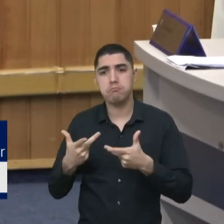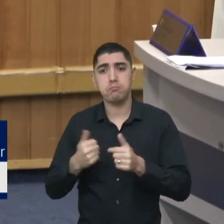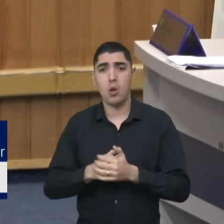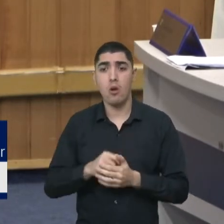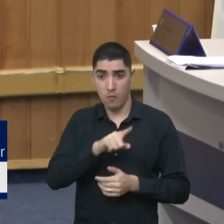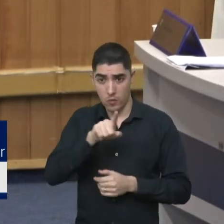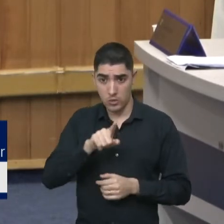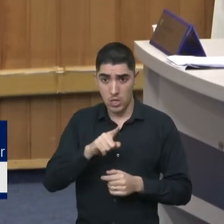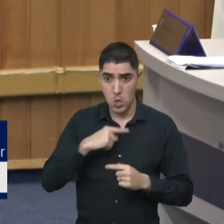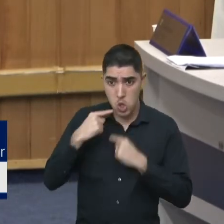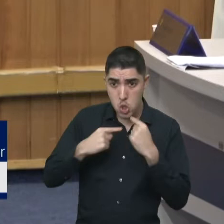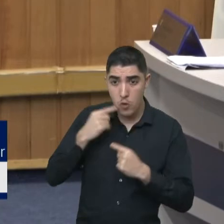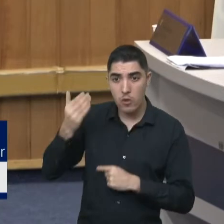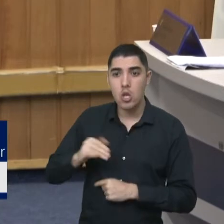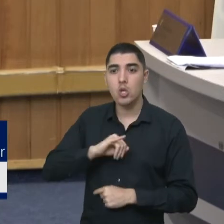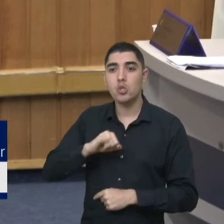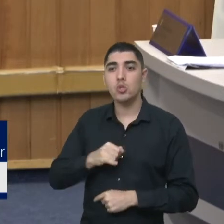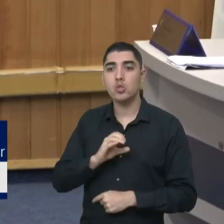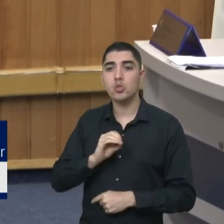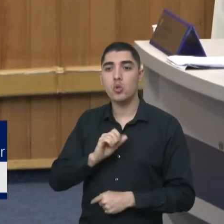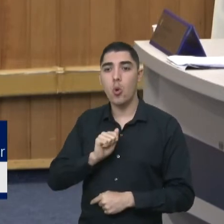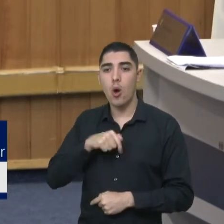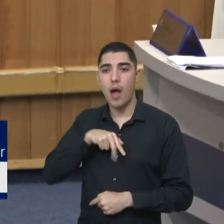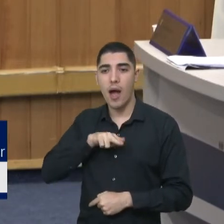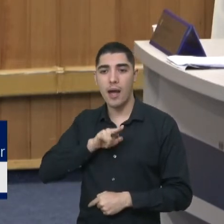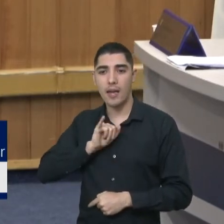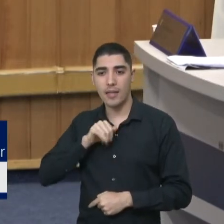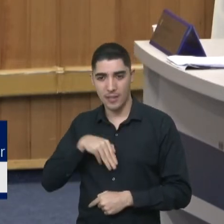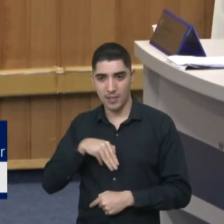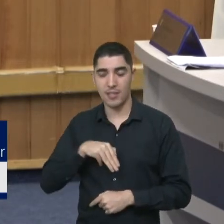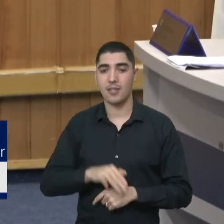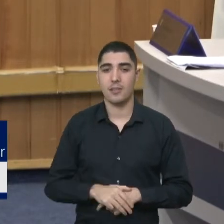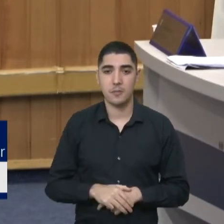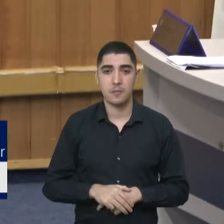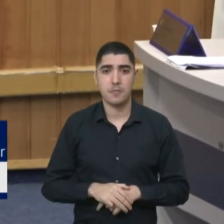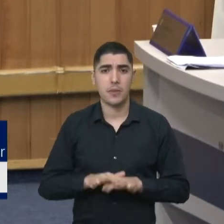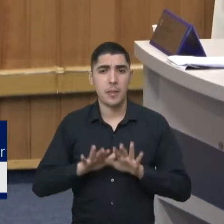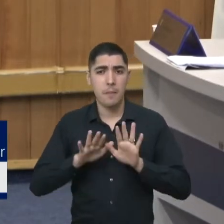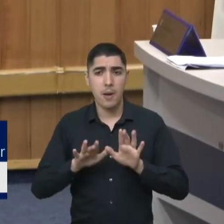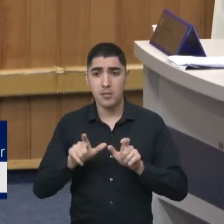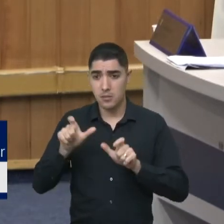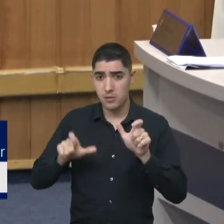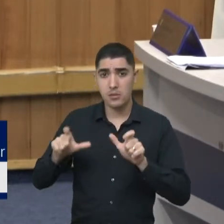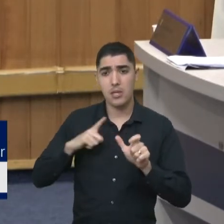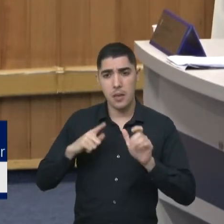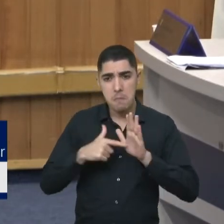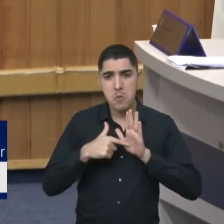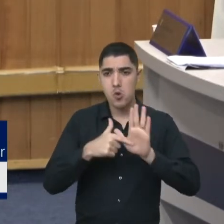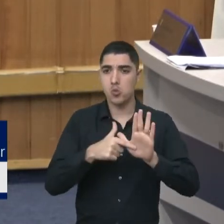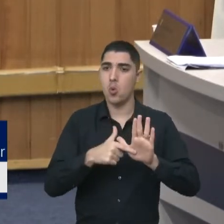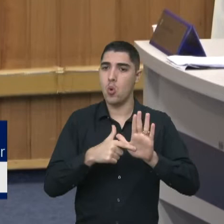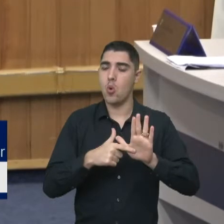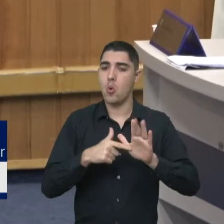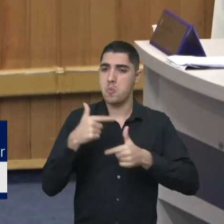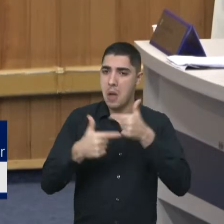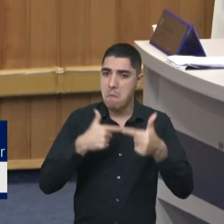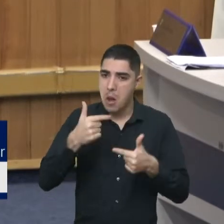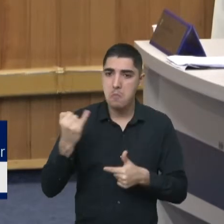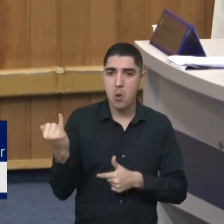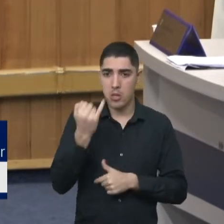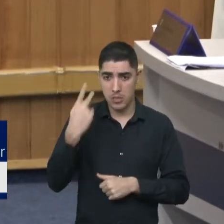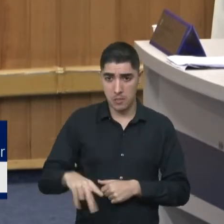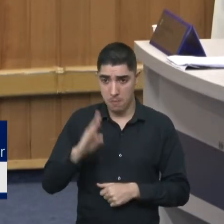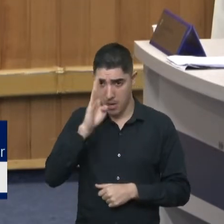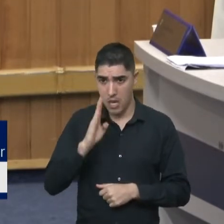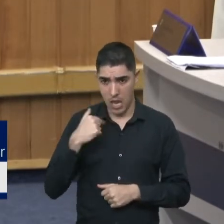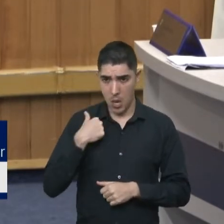Joaquim Barbosa? Então são pessoas que estão declarando voto e que mostraram o serviço por esse país. Então, assim, eu não mudei de